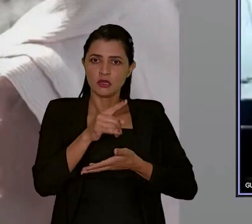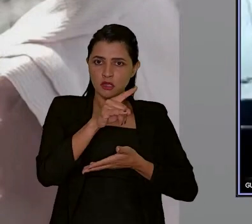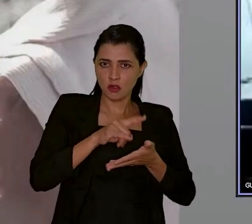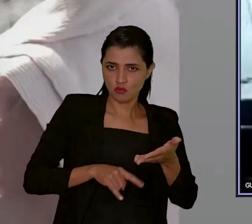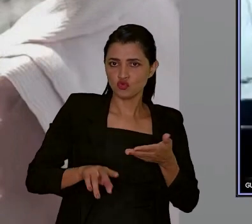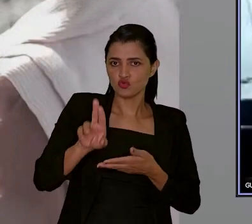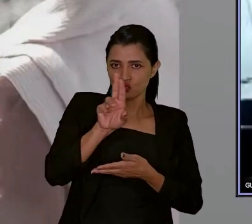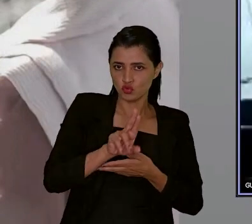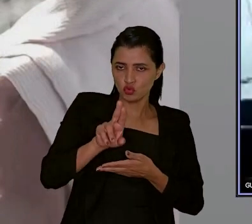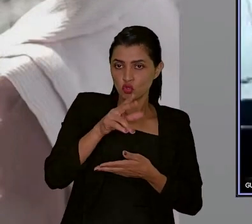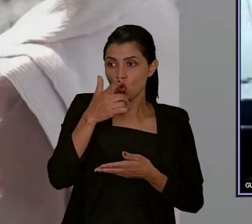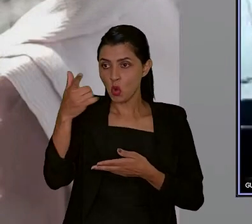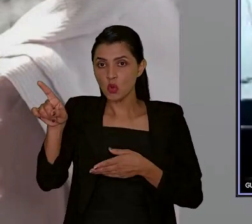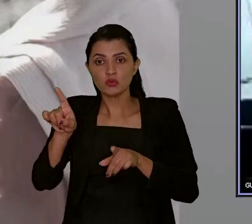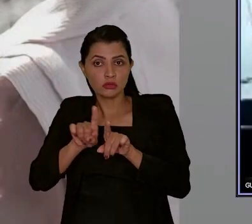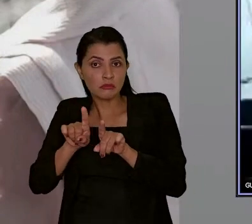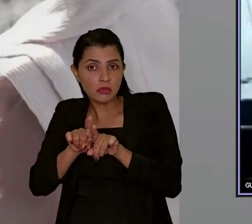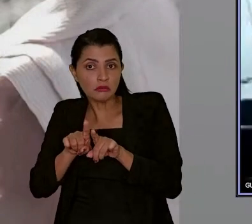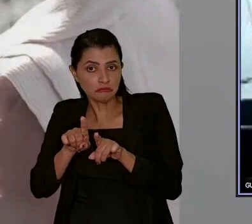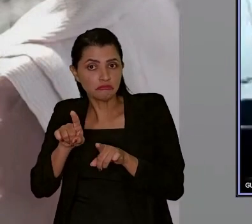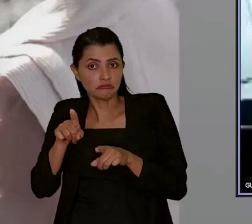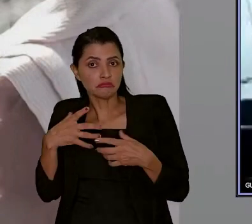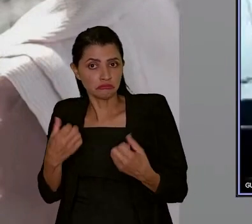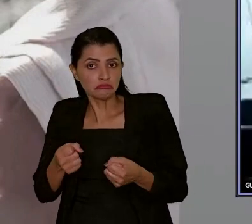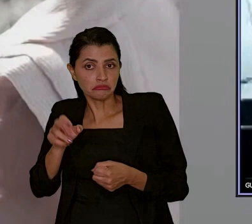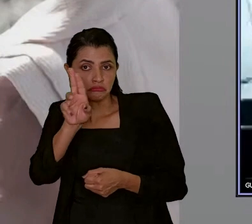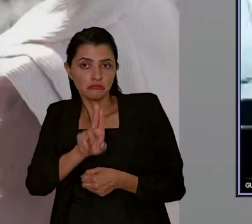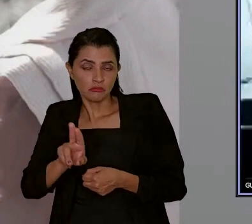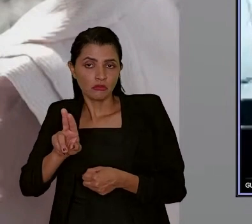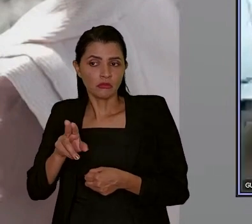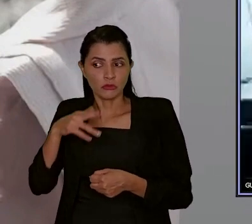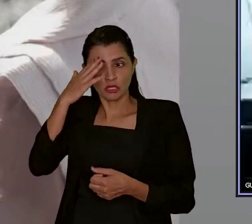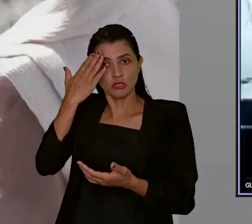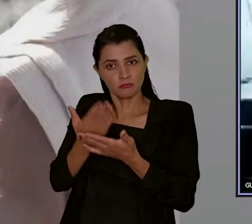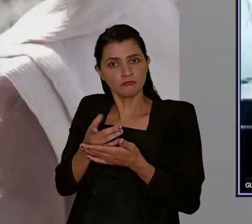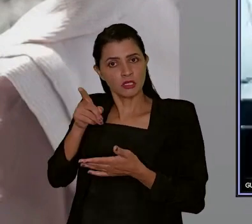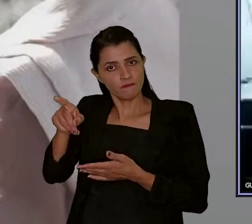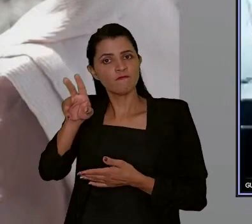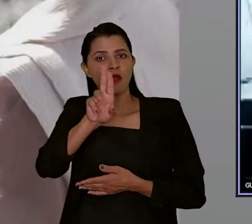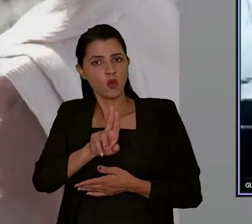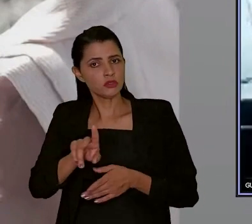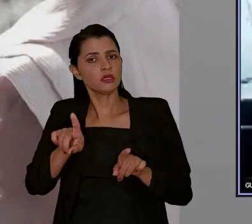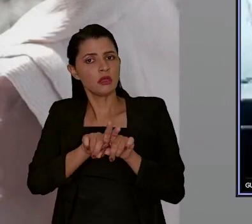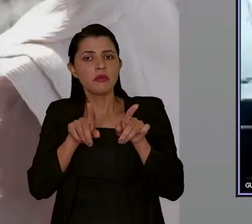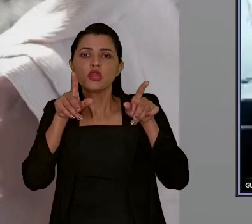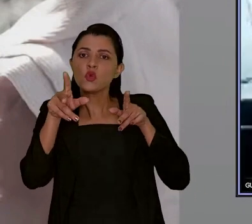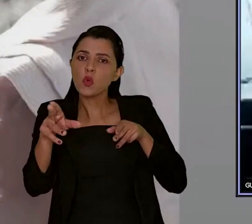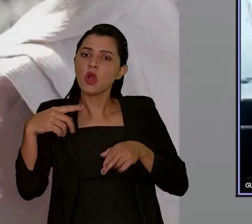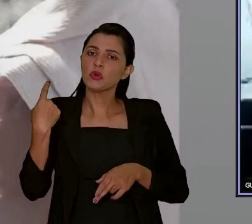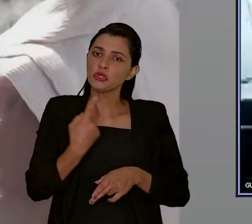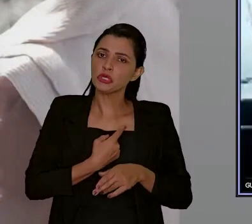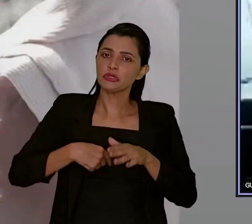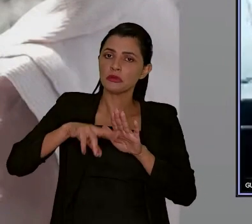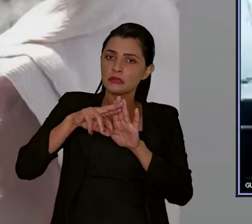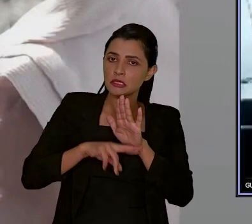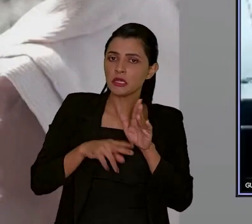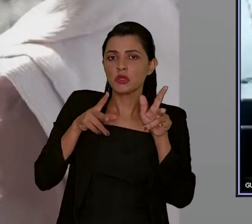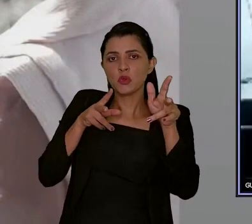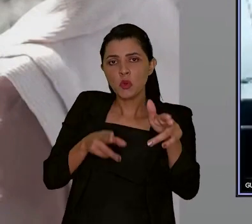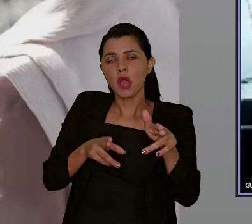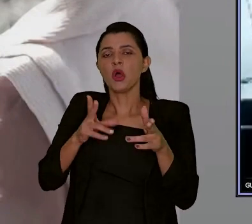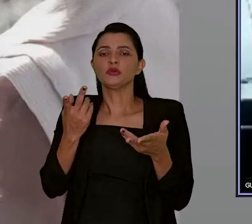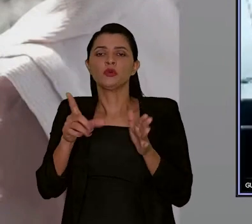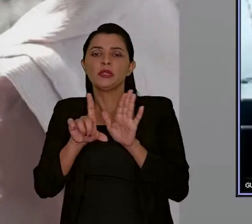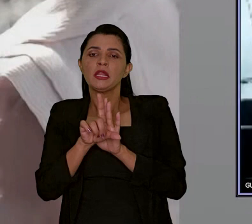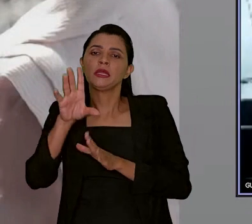aderiram, nós reconhecemos que eles vão aplicar também as regras da convenção, bem como regras sobre legislação interna deles,